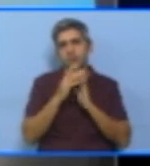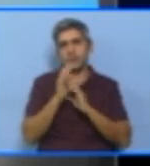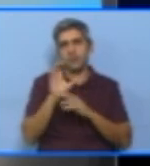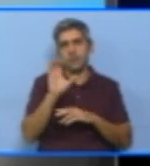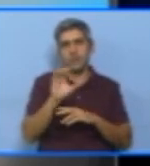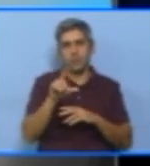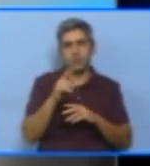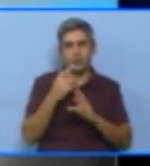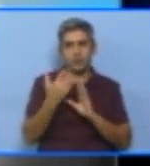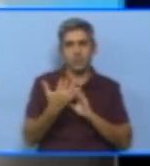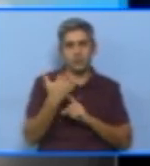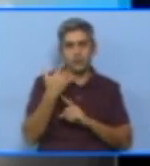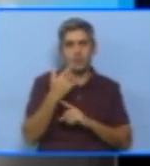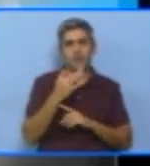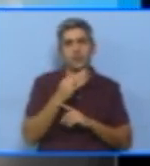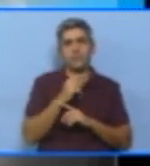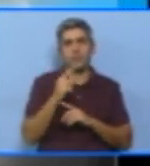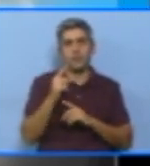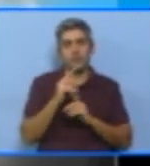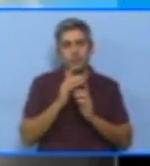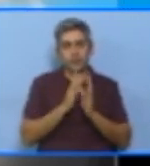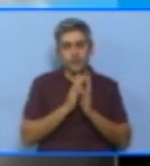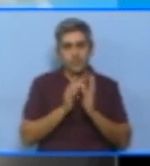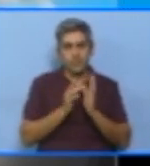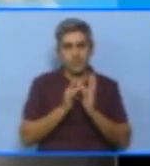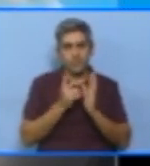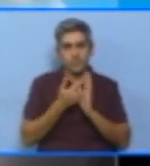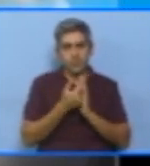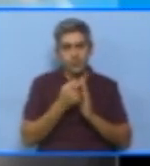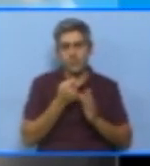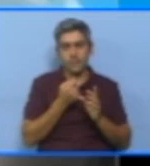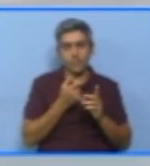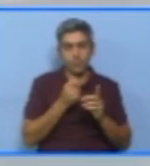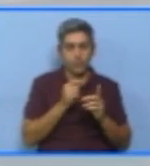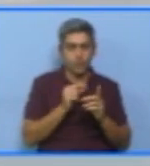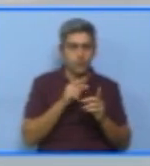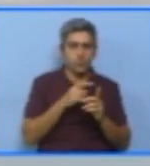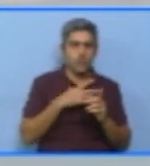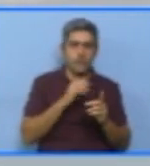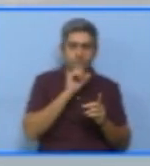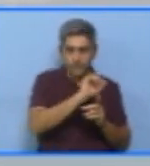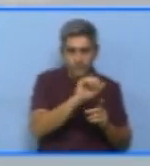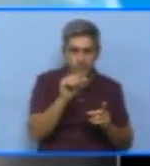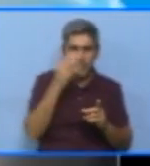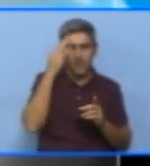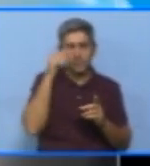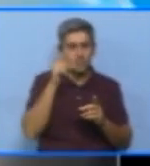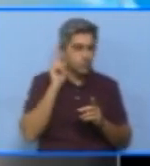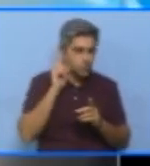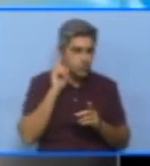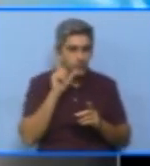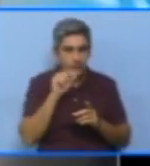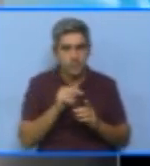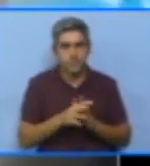mas isso na fé bíblica e assumido no Novo Testamento é muito pouco. É o teu querer. E acho que isto é muito